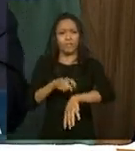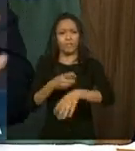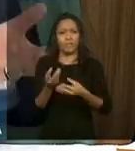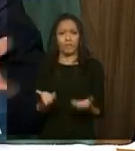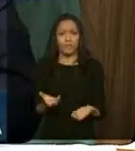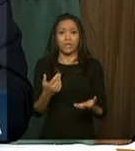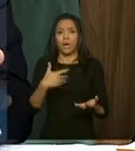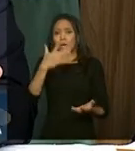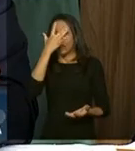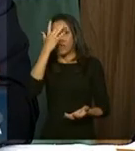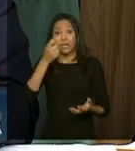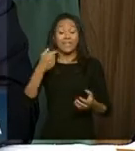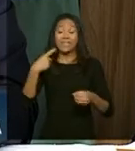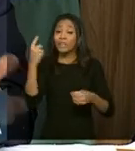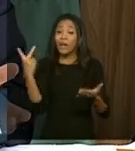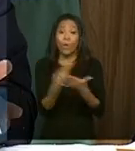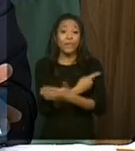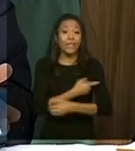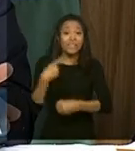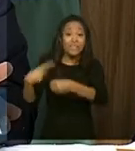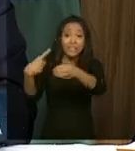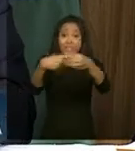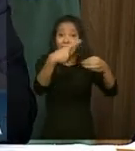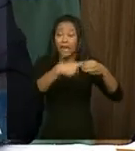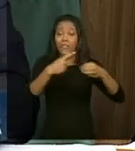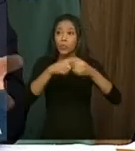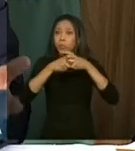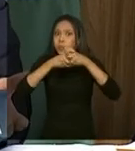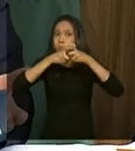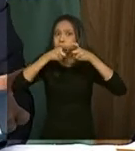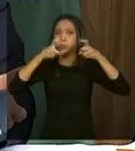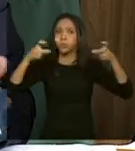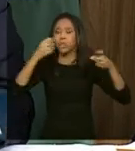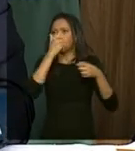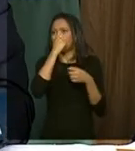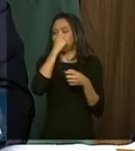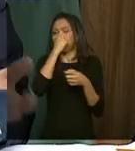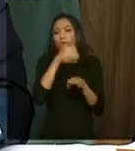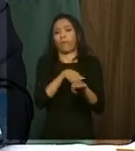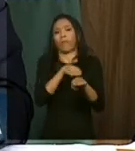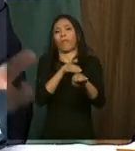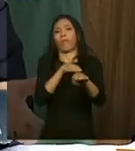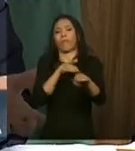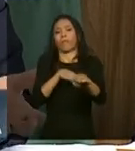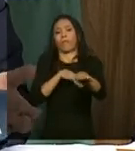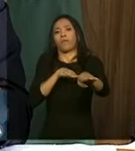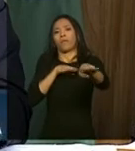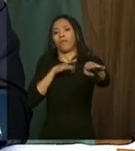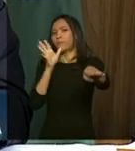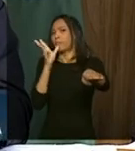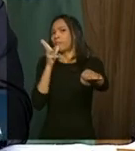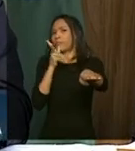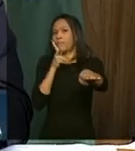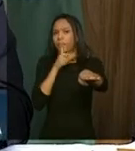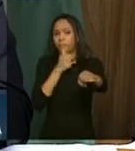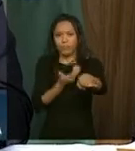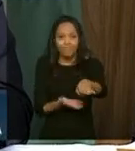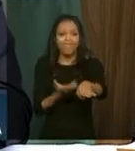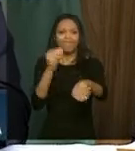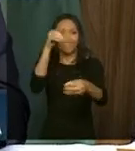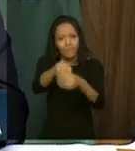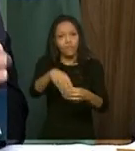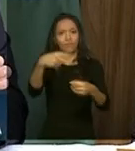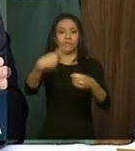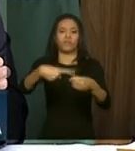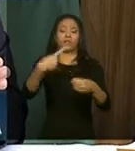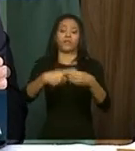dessa tensão das grandes cidades brasileiras é o trânsito. É o tempo que as pessoas perdem para ir e voltar para qualquer coisa que elas fazem. Então,